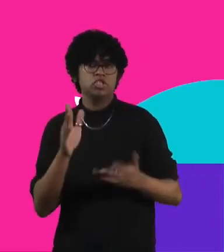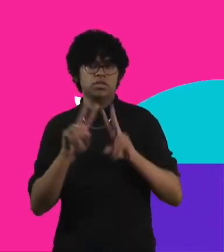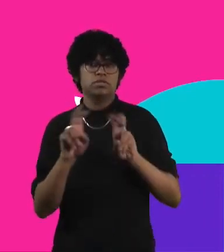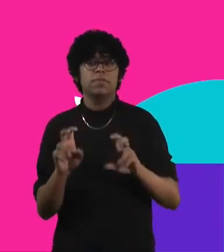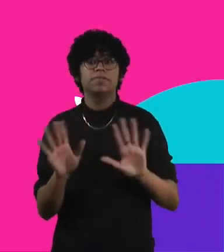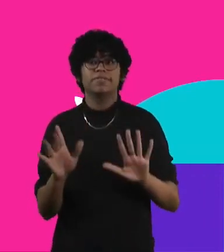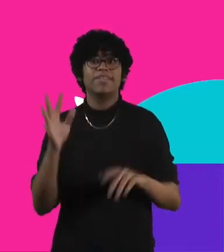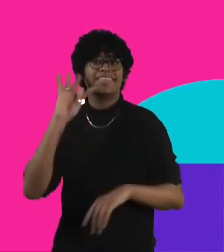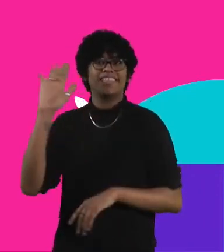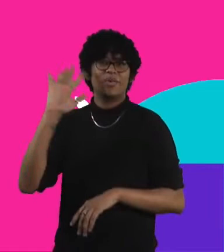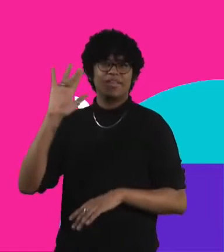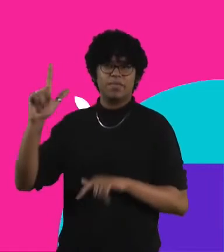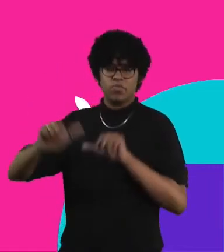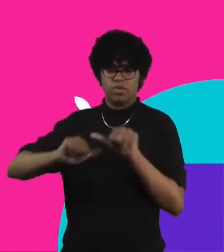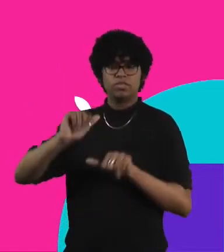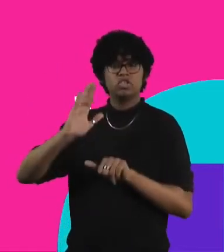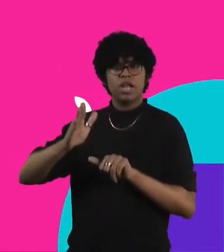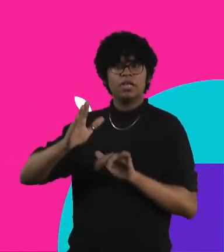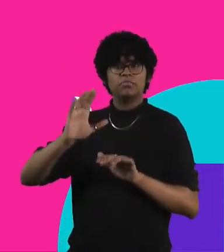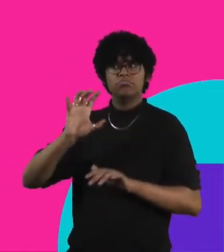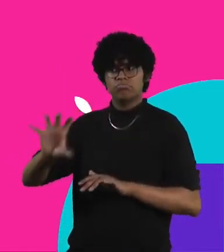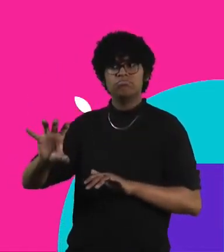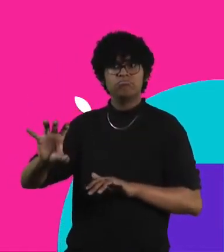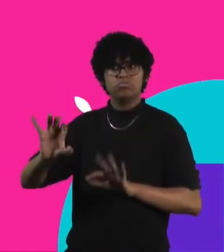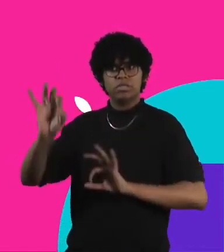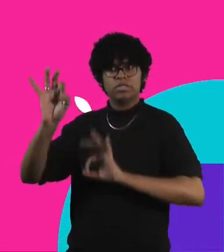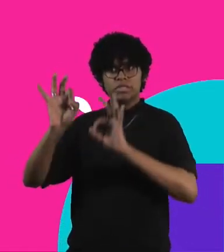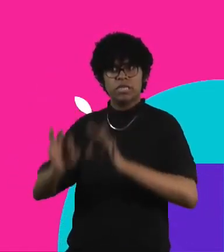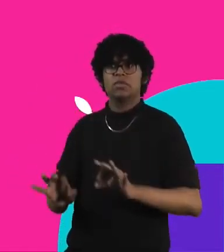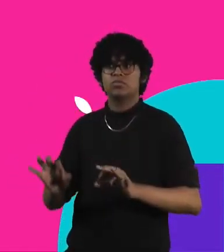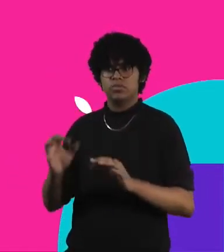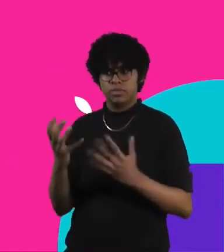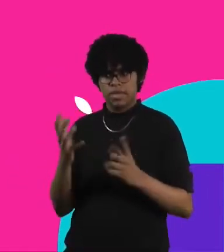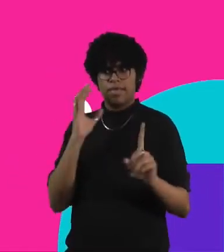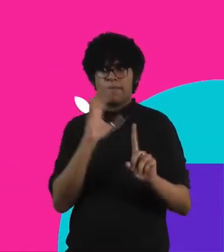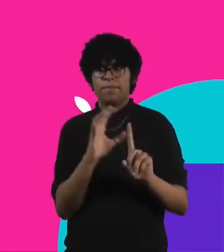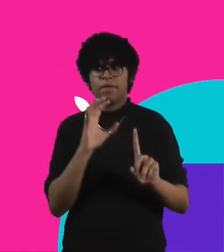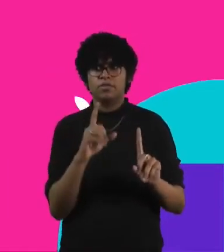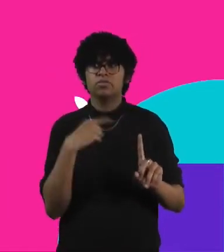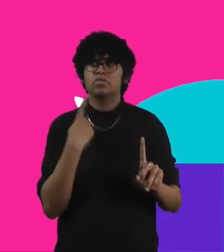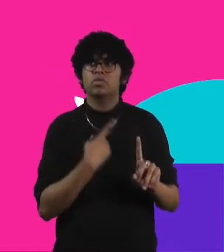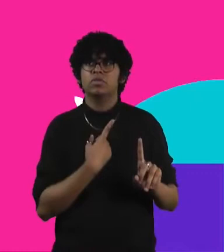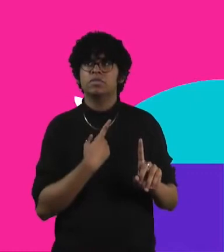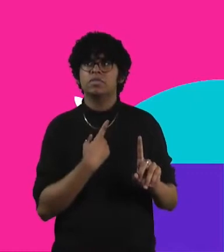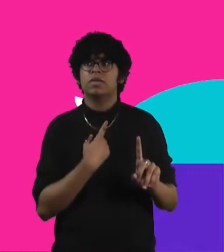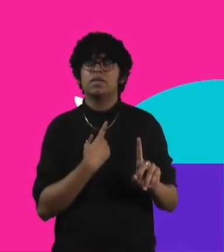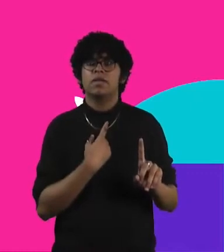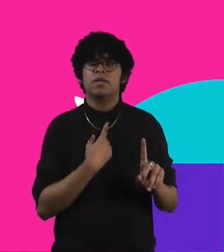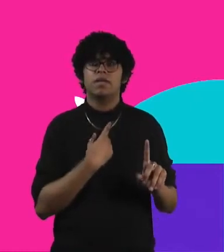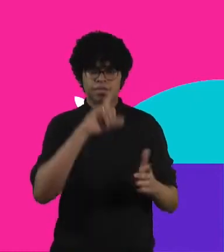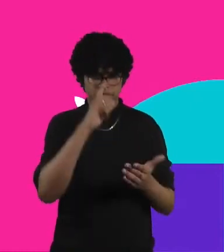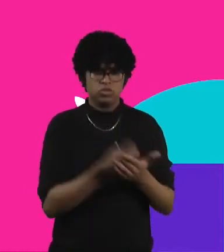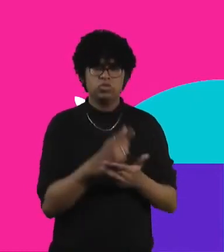teoria de mudança muito bem definida, e a partir do impacto que a gente quer causar, a gente definiu os principais resultados que nós queremos